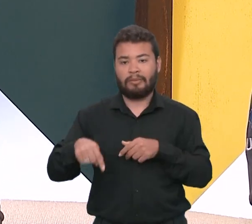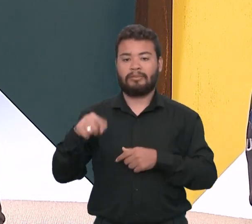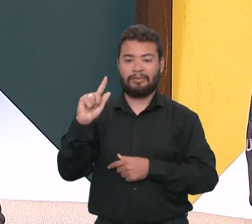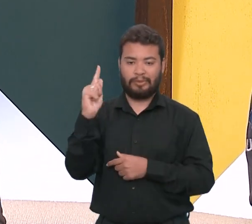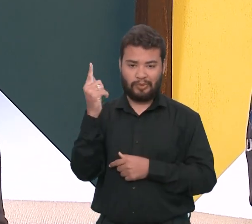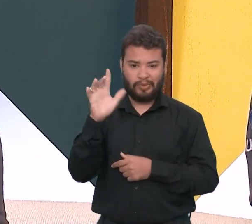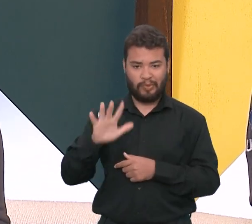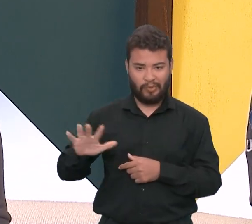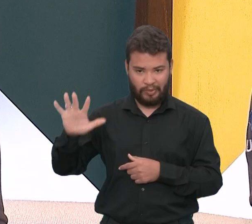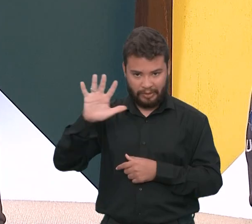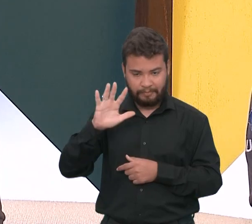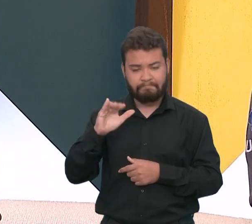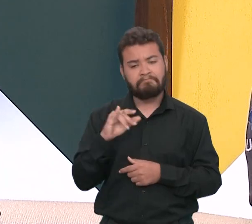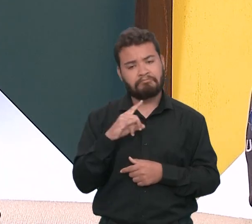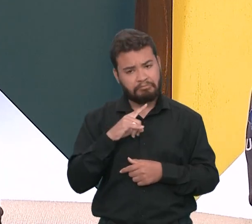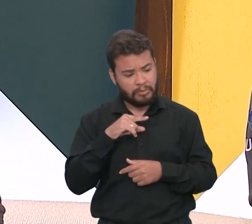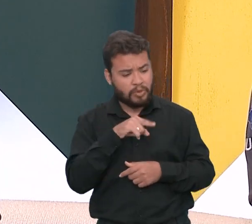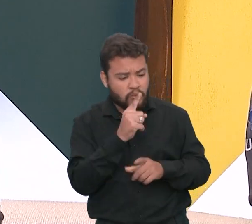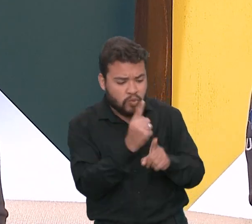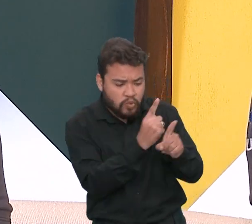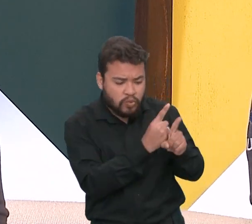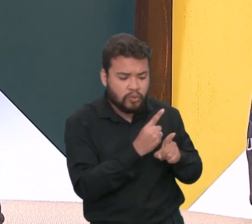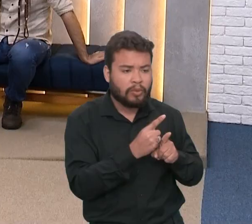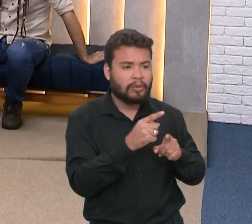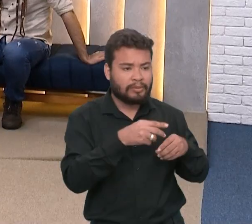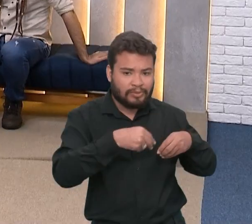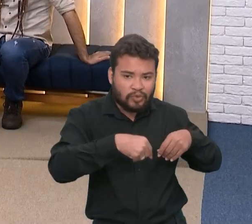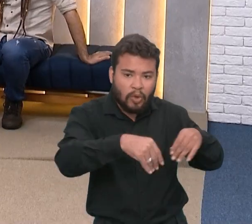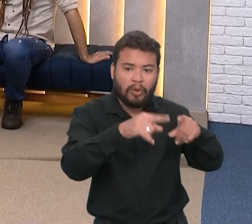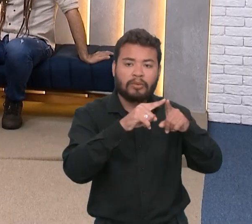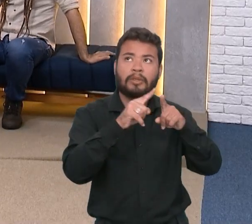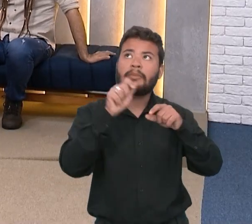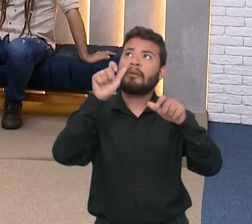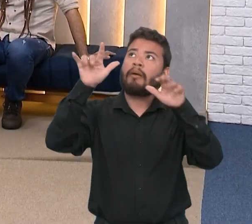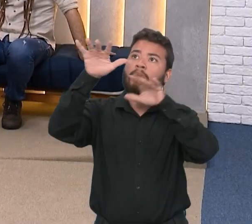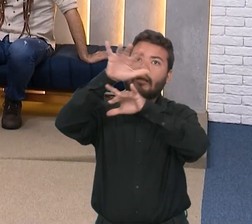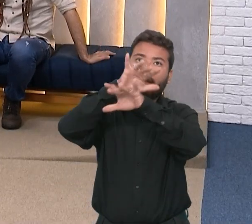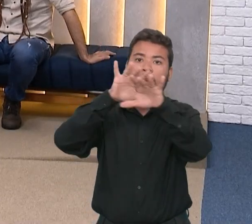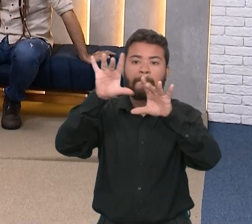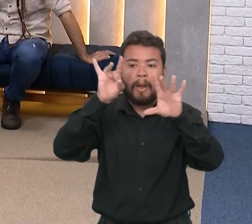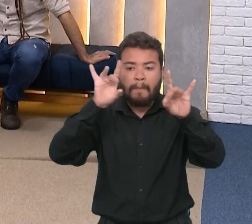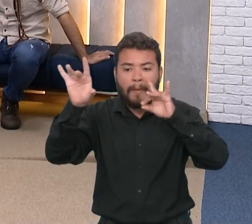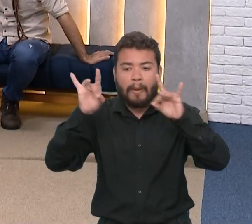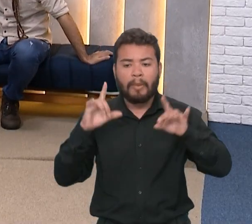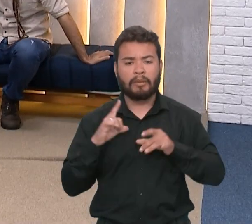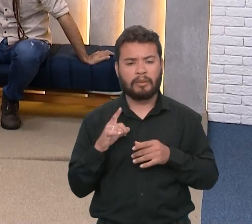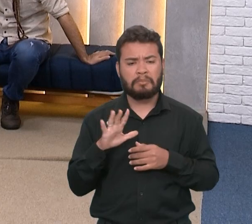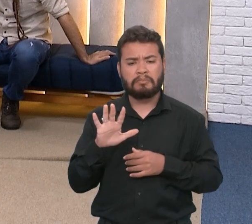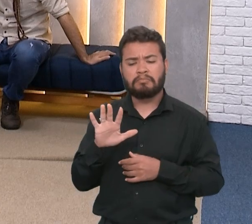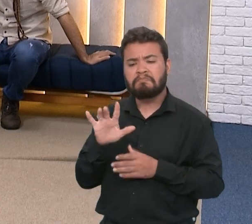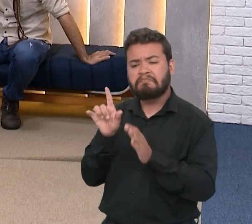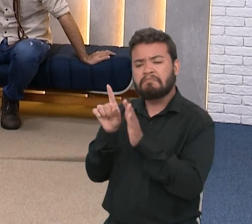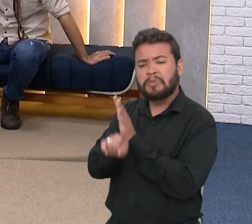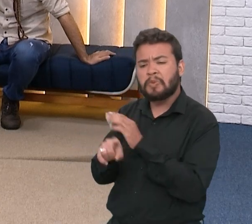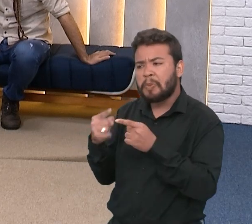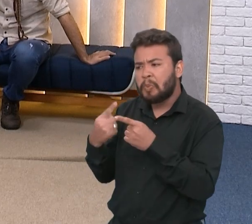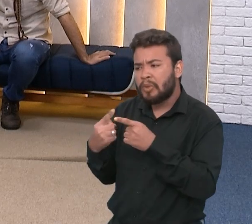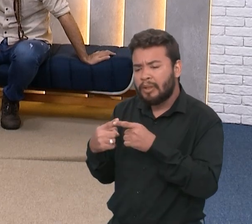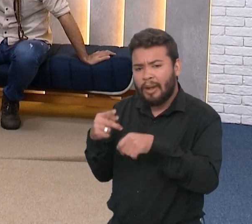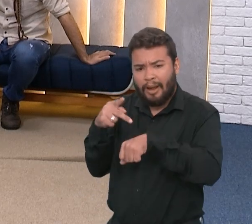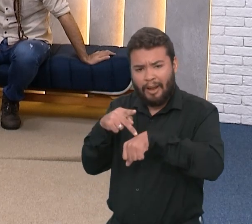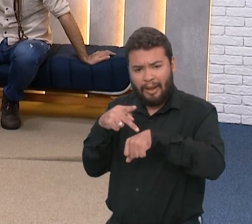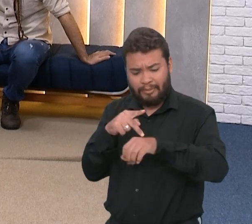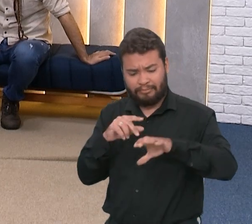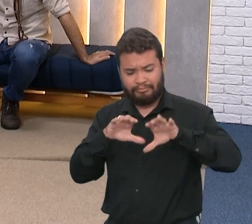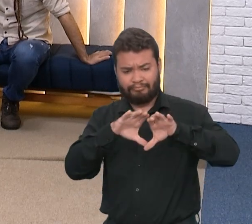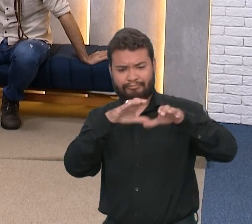caverna, tanto do ar quanto do solo também. Por que fungos de caverna? São fungos específicos, professor? Cássio, a gente disse que fungo